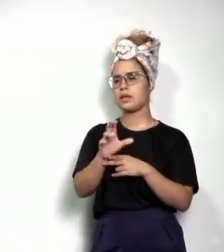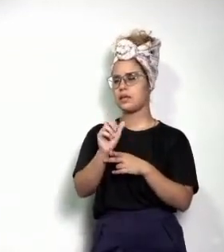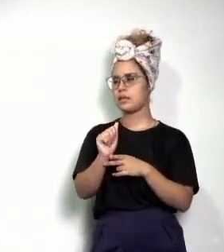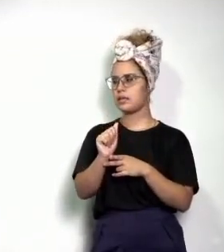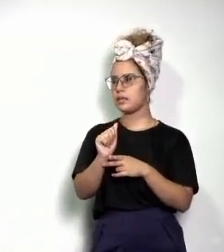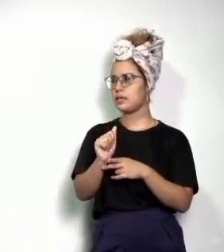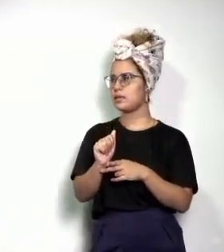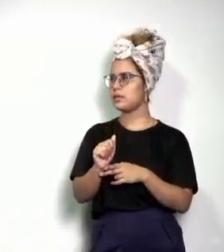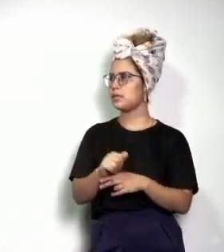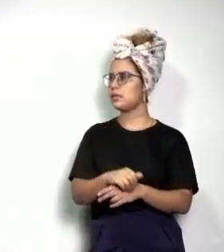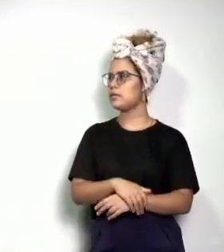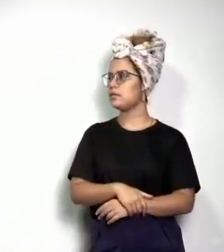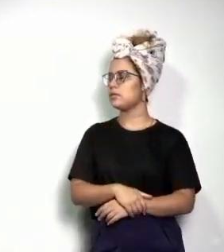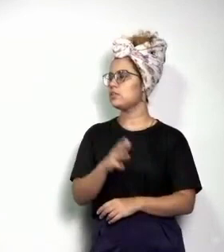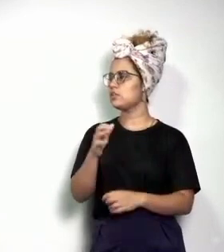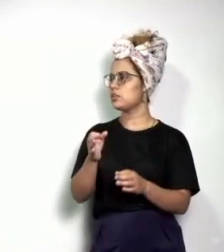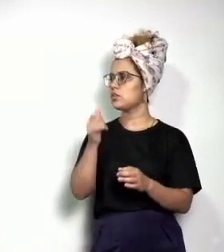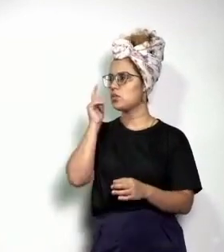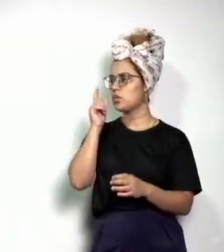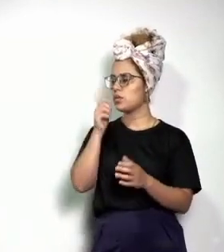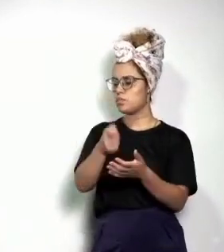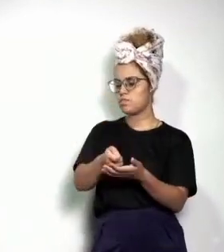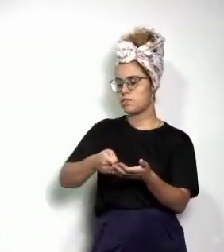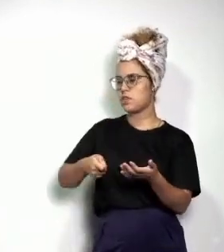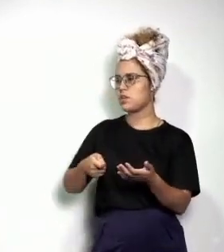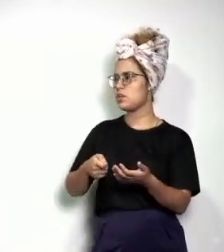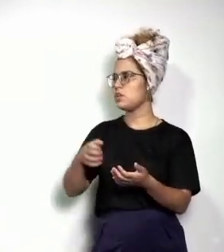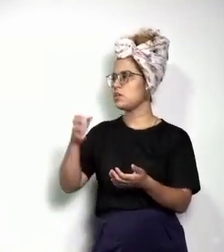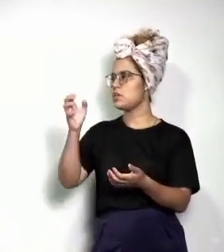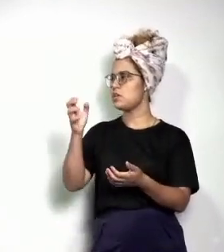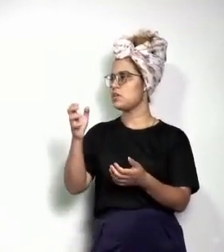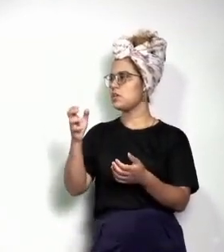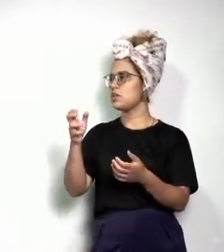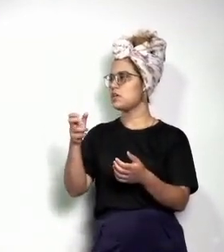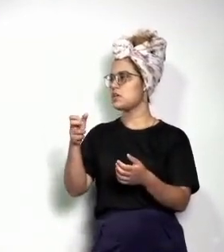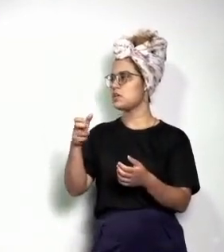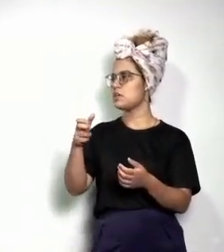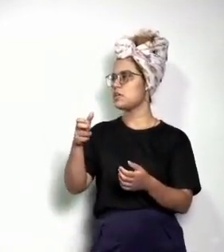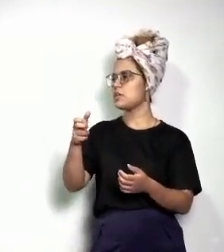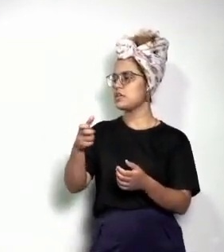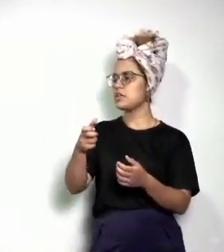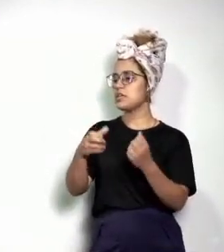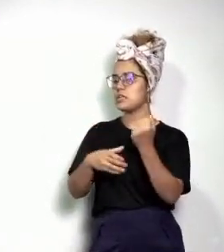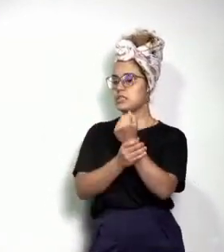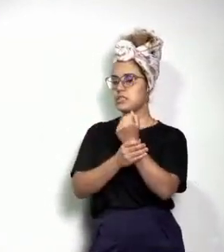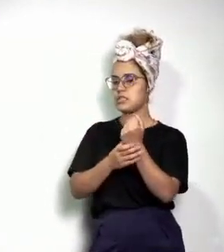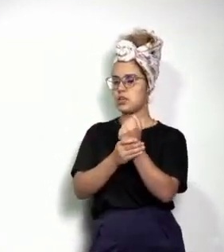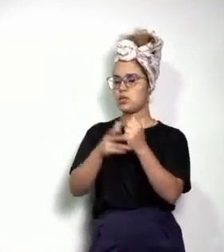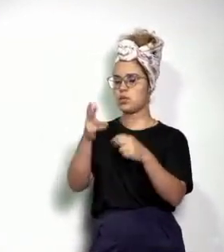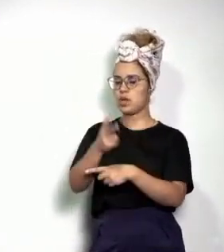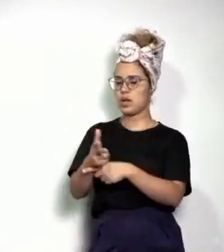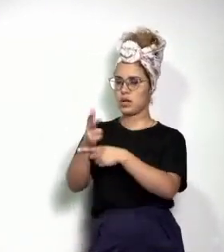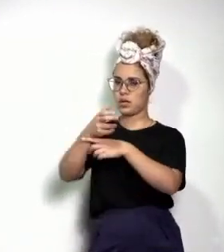Eu acho que você já consegue puxar. Aí, para puxar, eu sugiro que você segure o corpo da câmera, para você ter mais força.